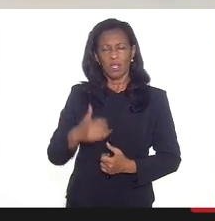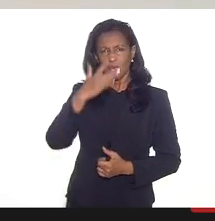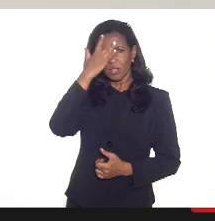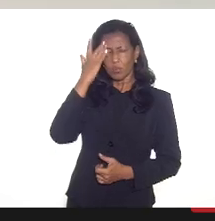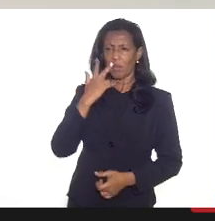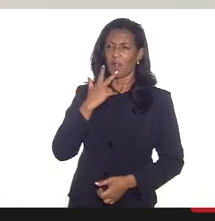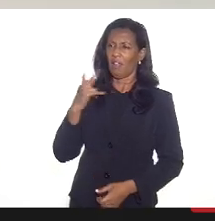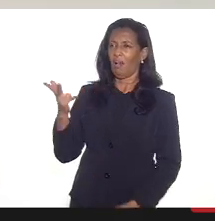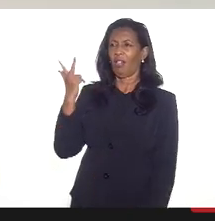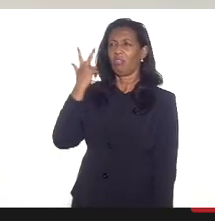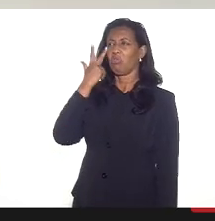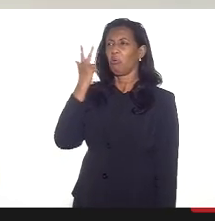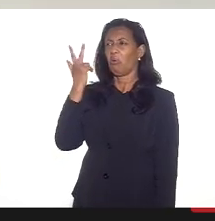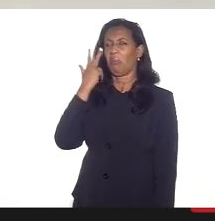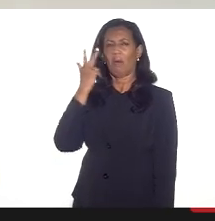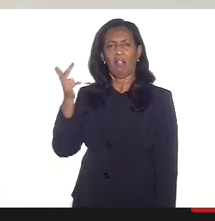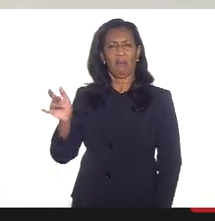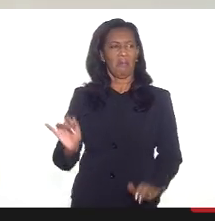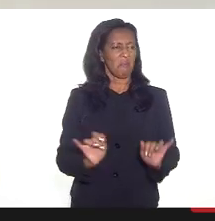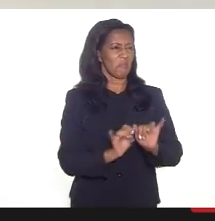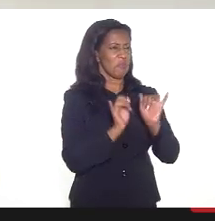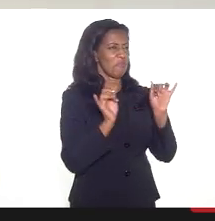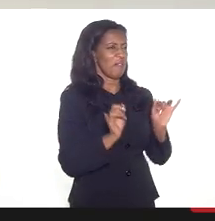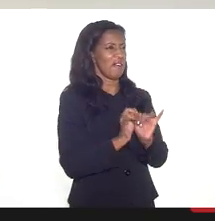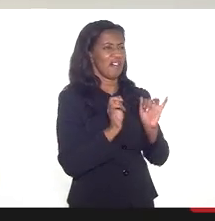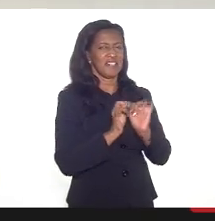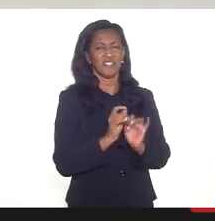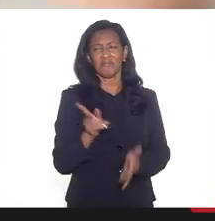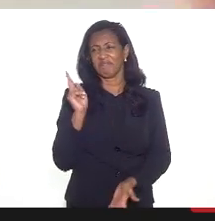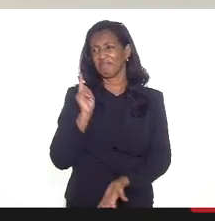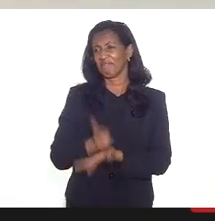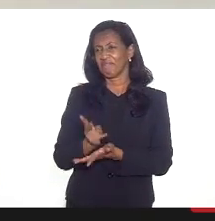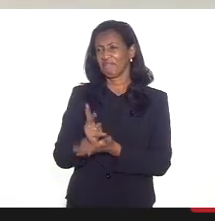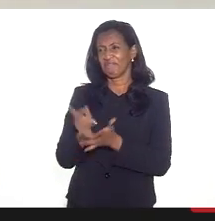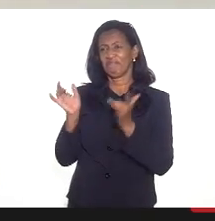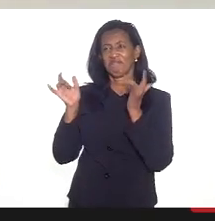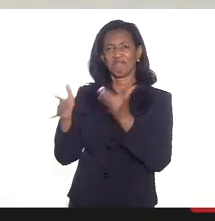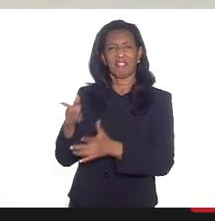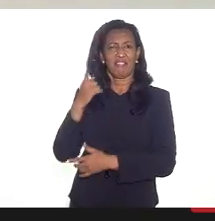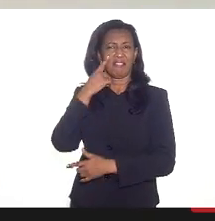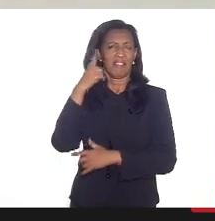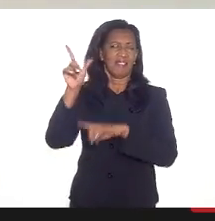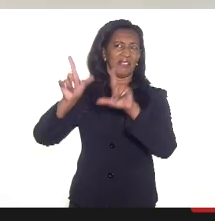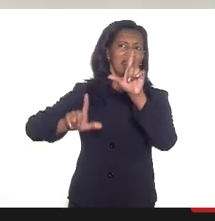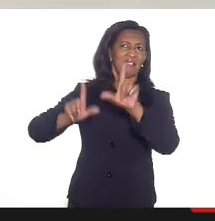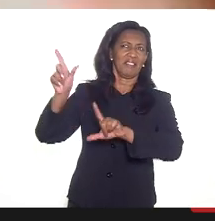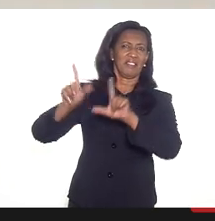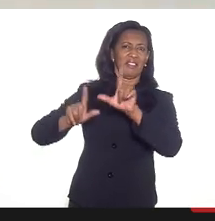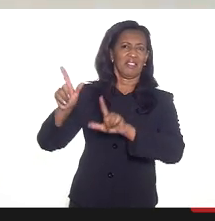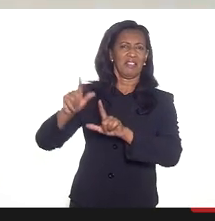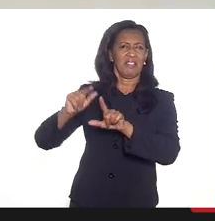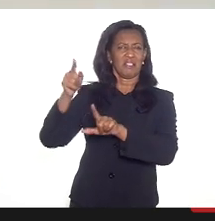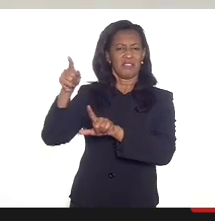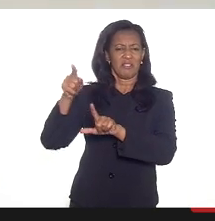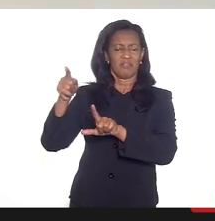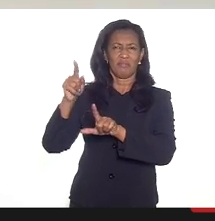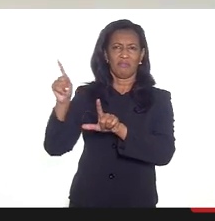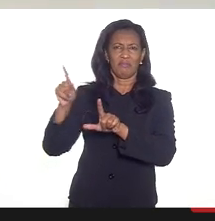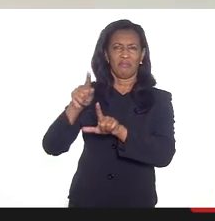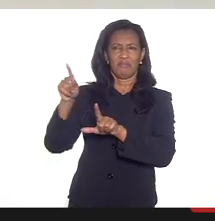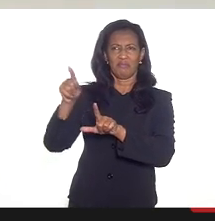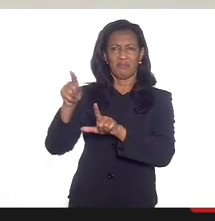violência. Isso é mimimi, isso é besteira, isso é assim mesmo. A gente ligar a televisão e ver aquelas propagandas